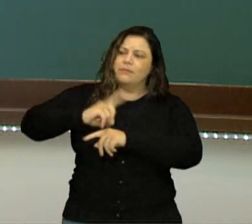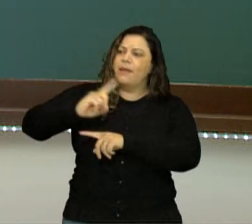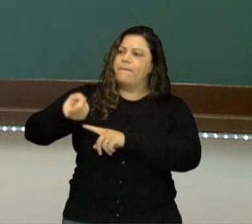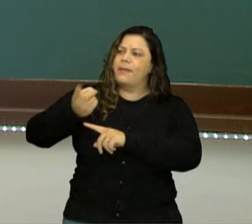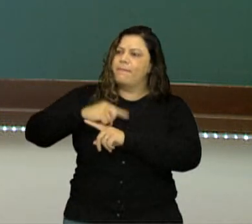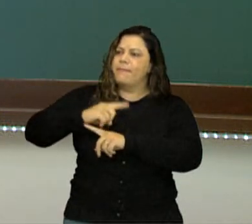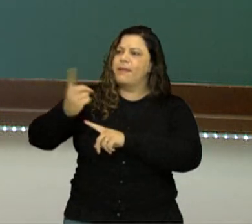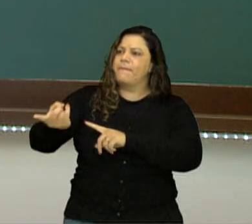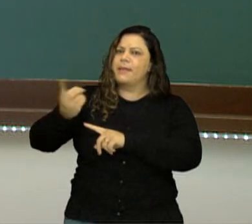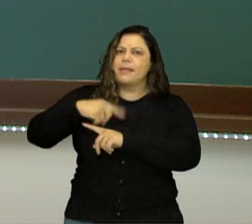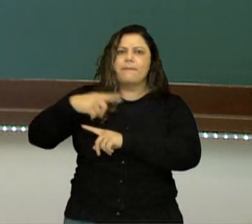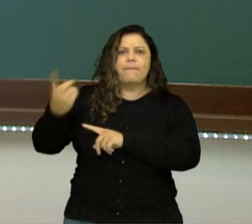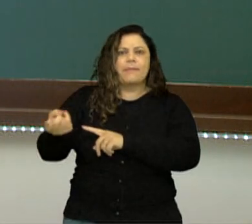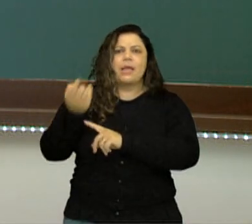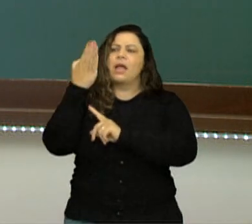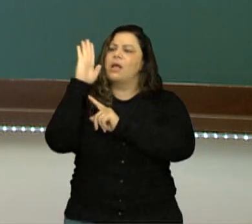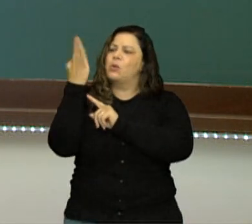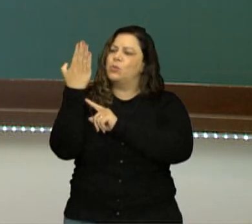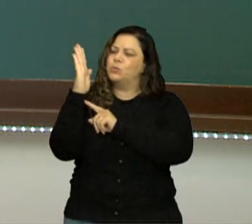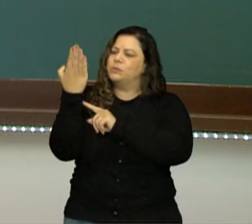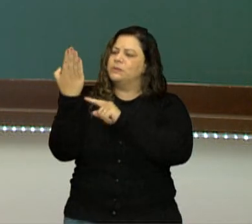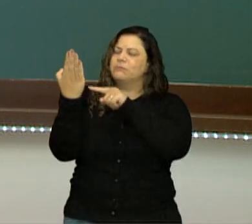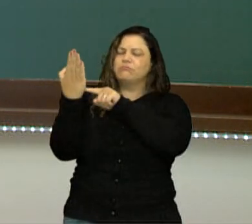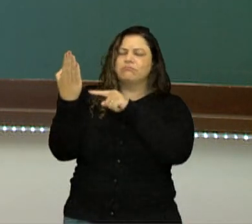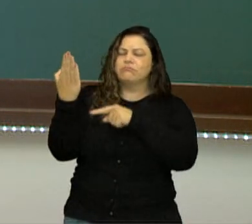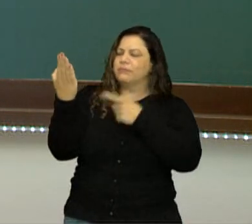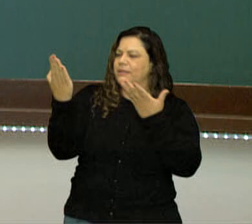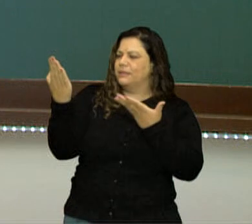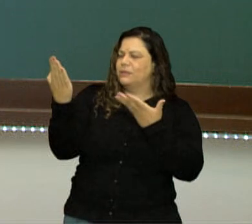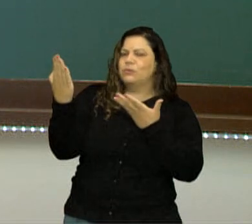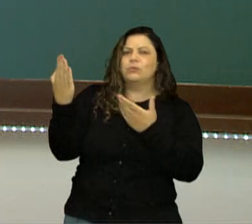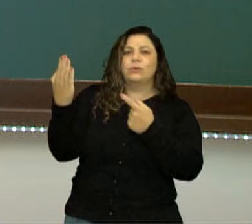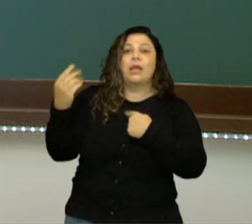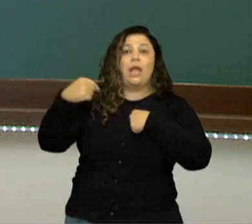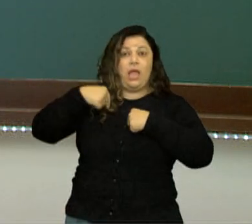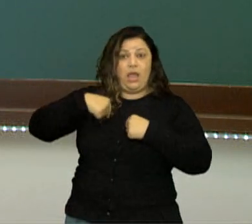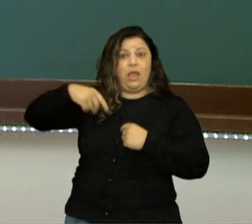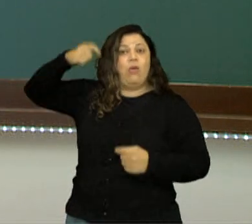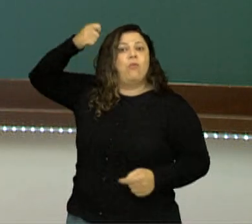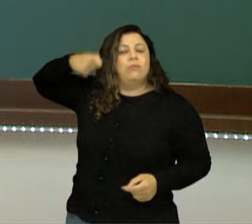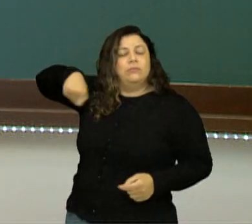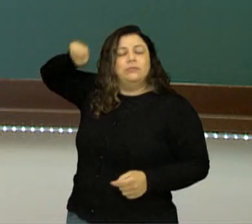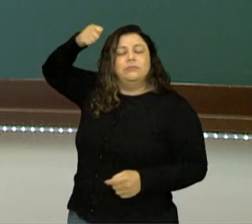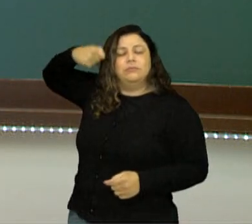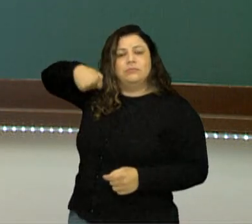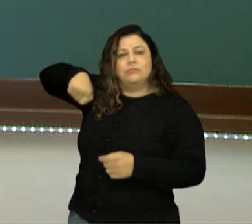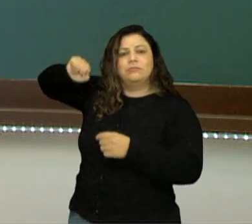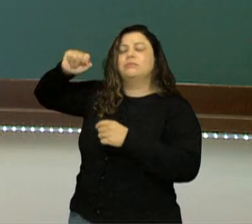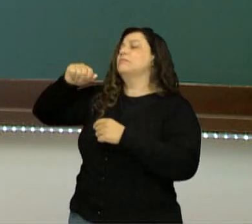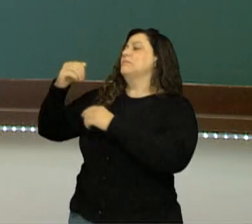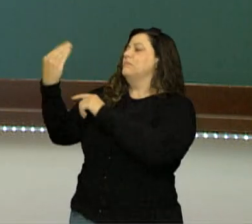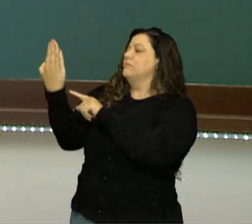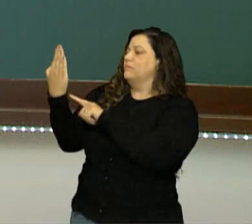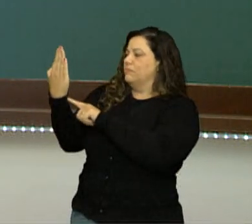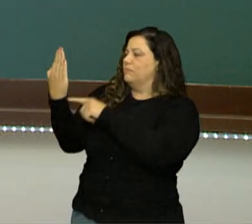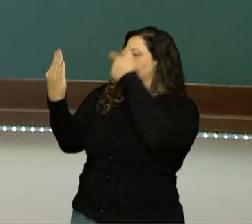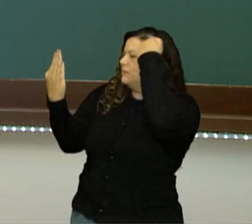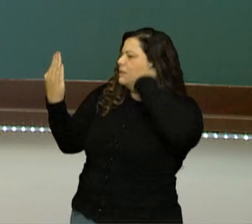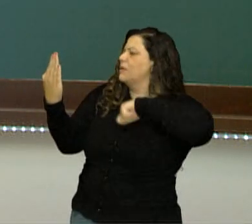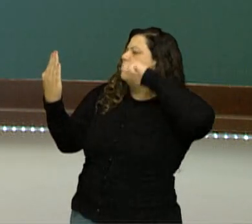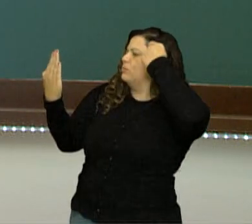que, no caso do espelho lá, né, o pentear-se, eu me penteio. Vejam que eu estou fazendo ação e